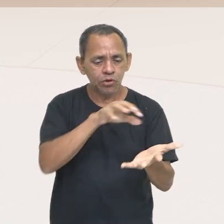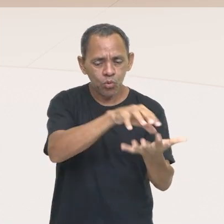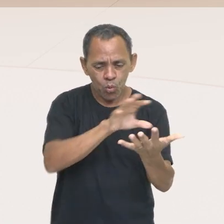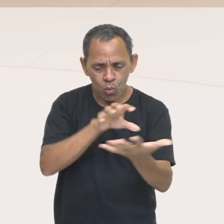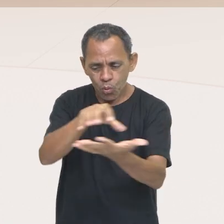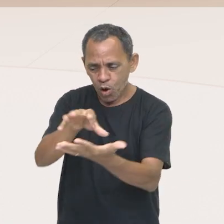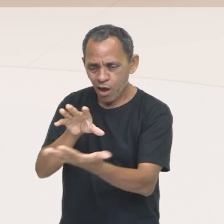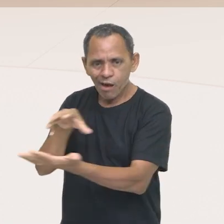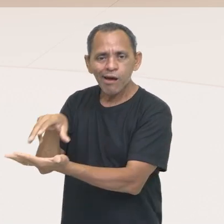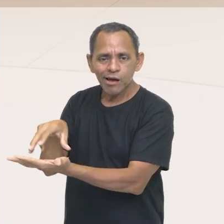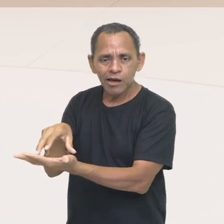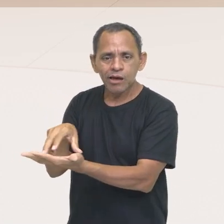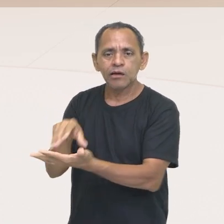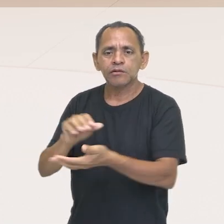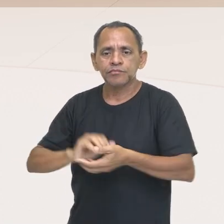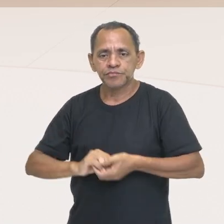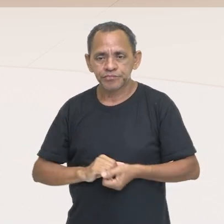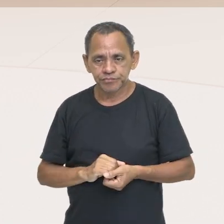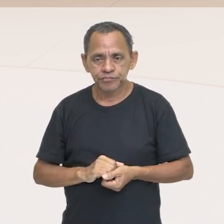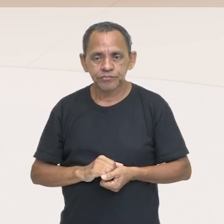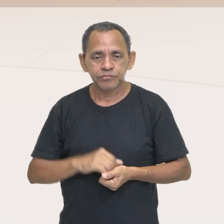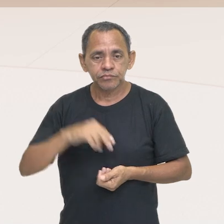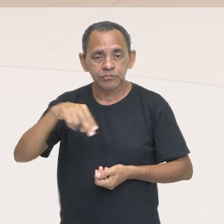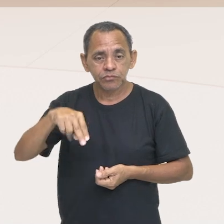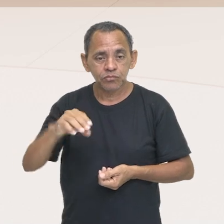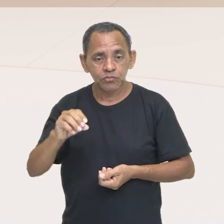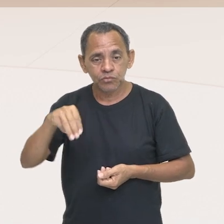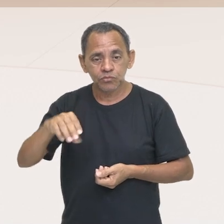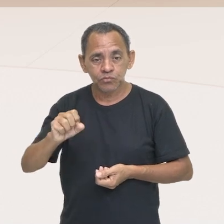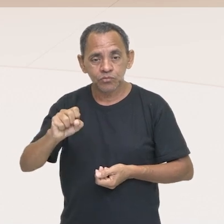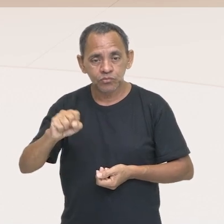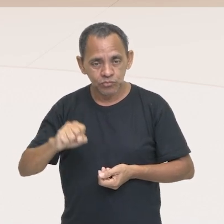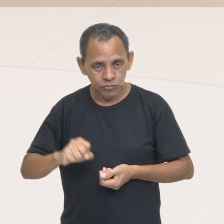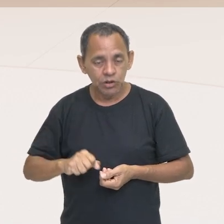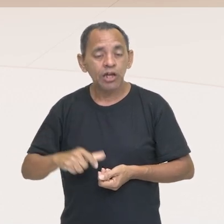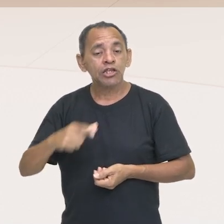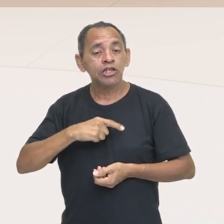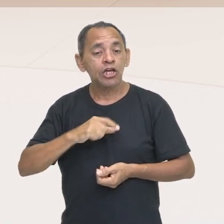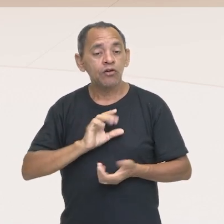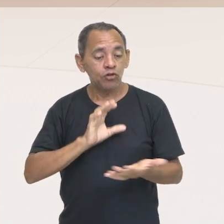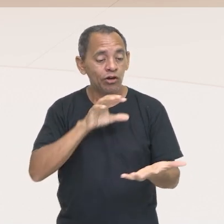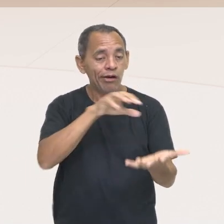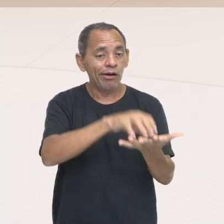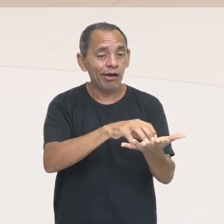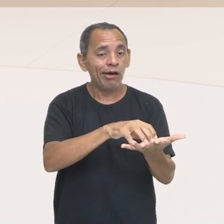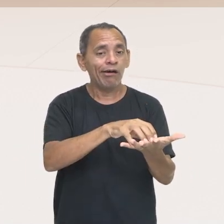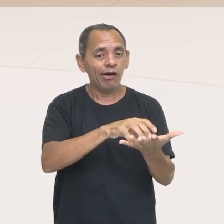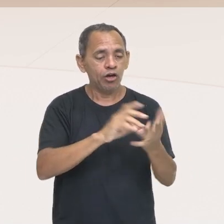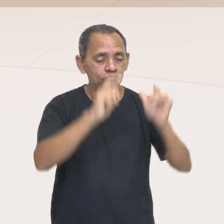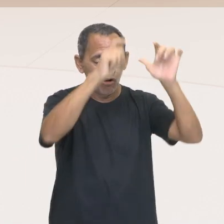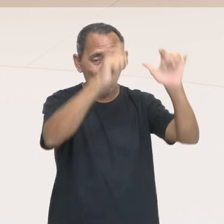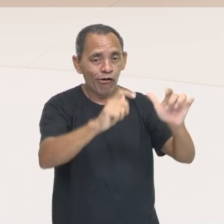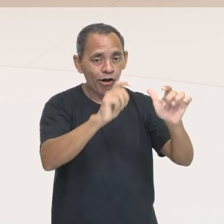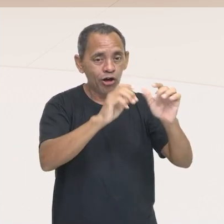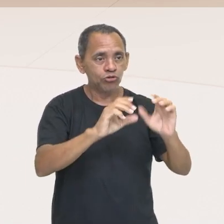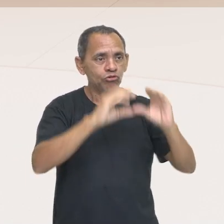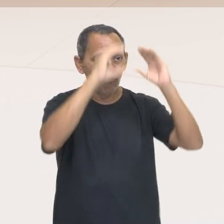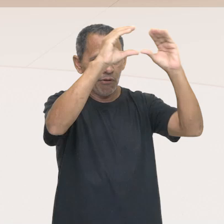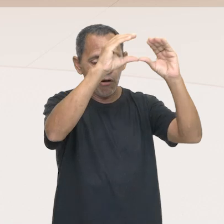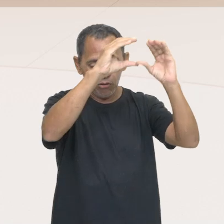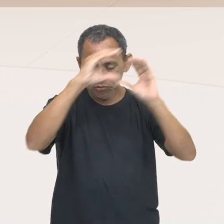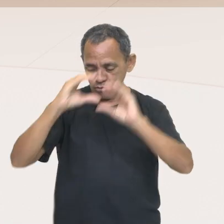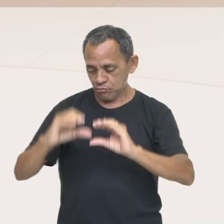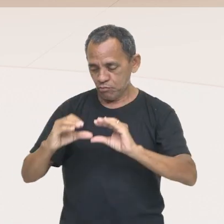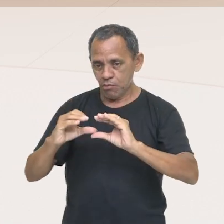vamos dizer assim, desses nomos, né, que formaram-se em 2 reinos, o reino do Alto e do Baixo